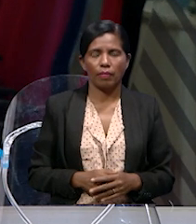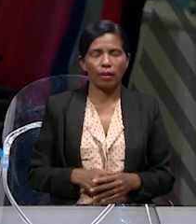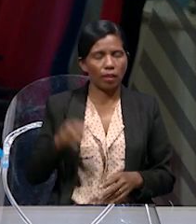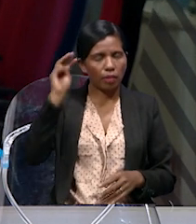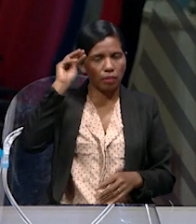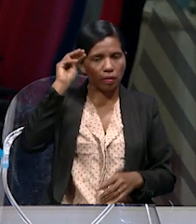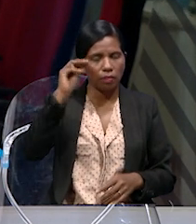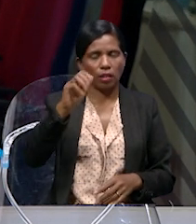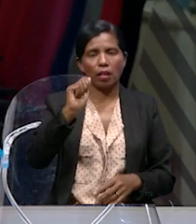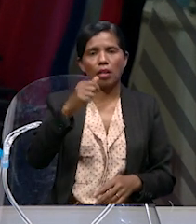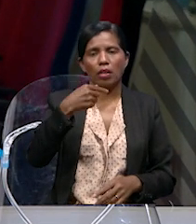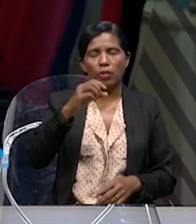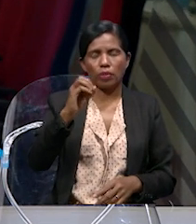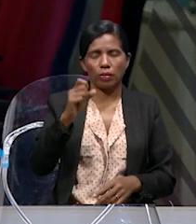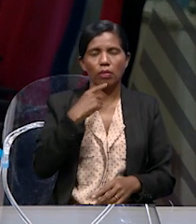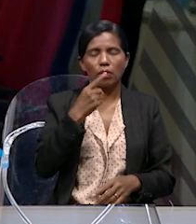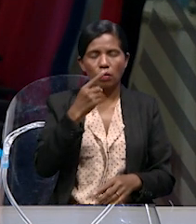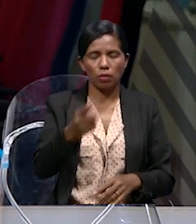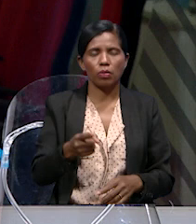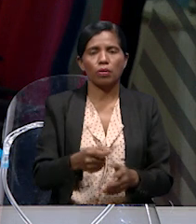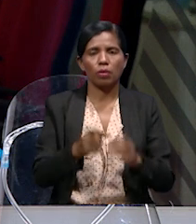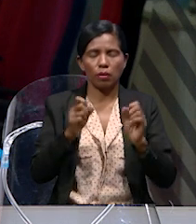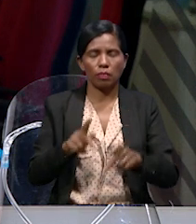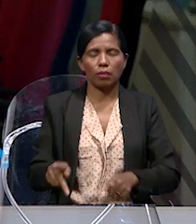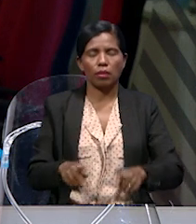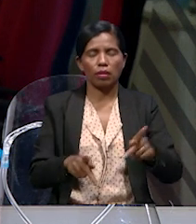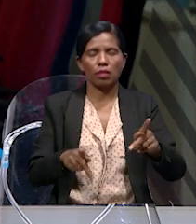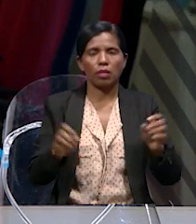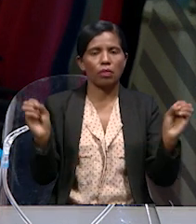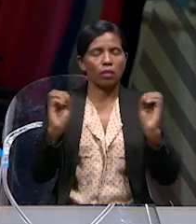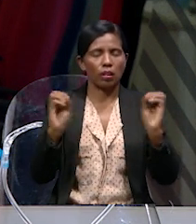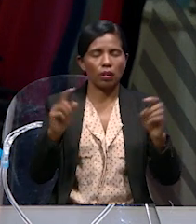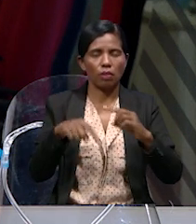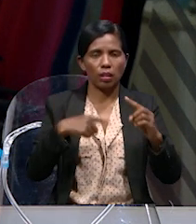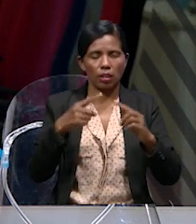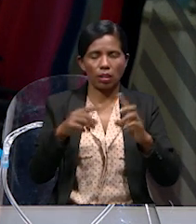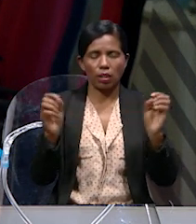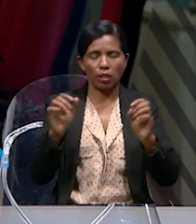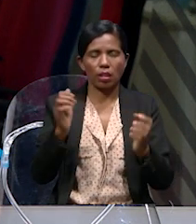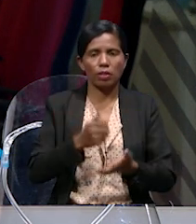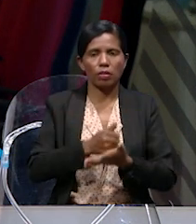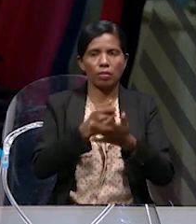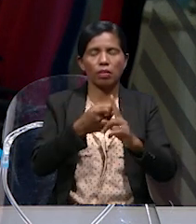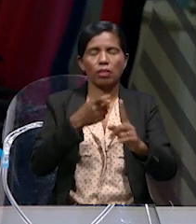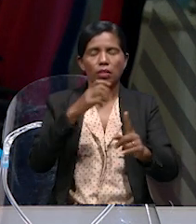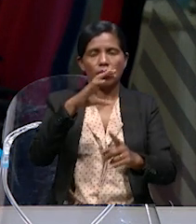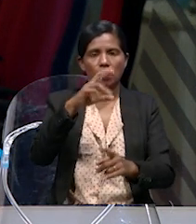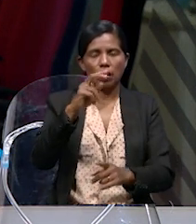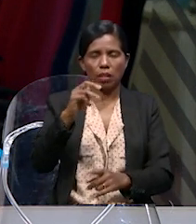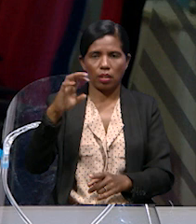Ministro de Agostinho da Silva, russo público, tola reclamação ba ANC, unhira la satisfaz o atendimento russo operador telecomunicação